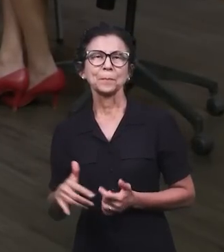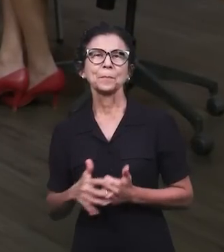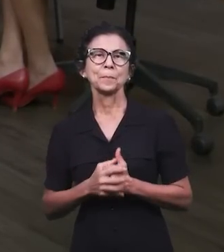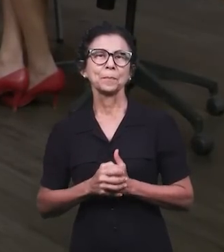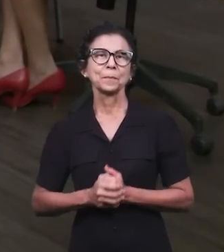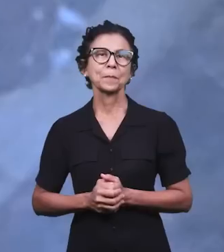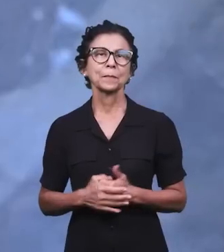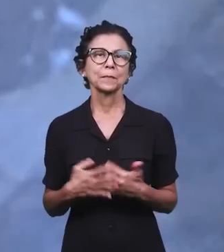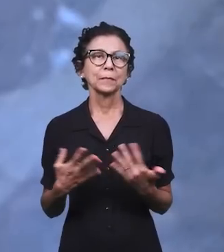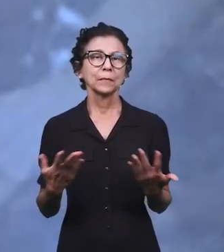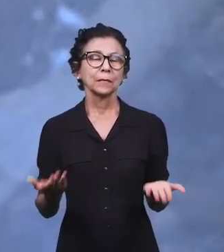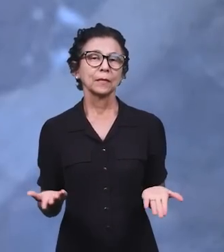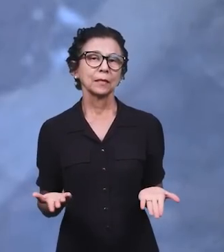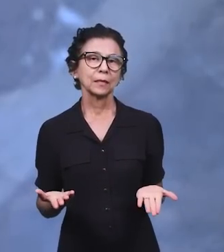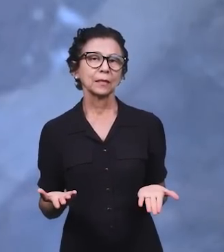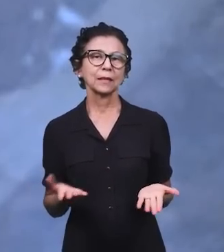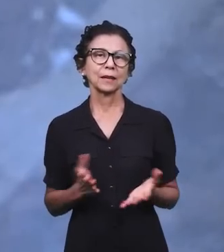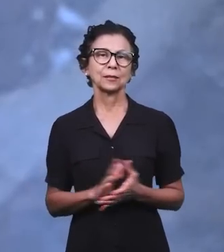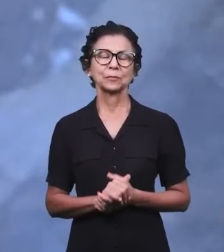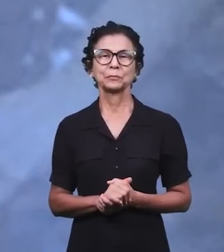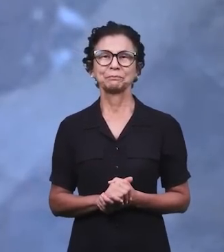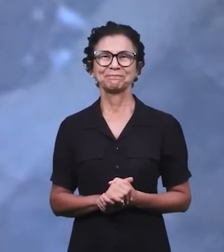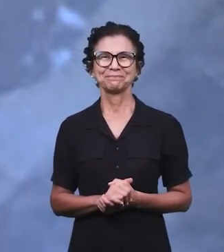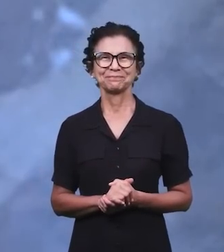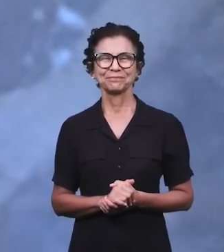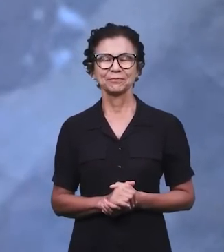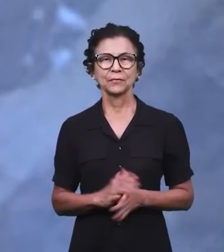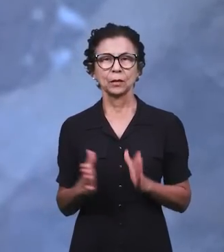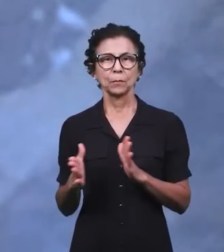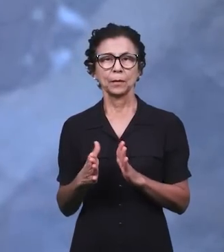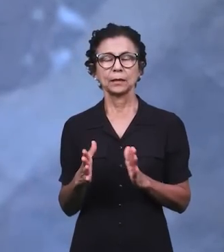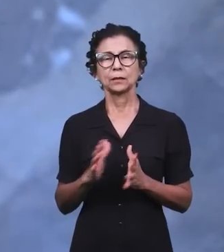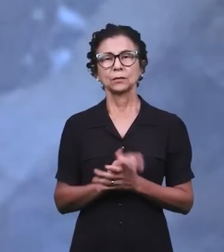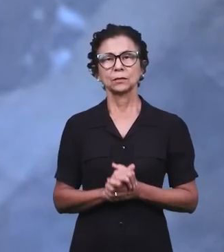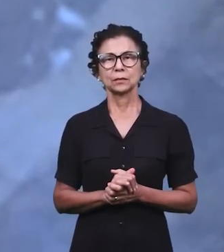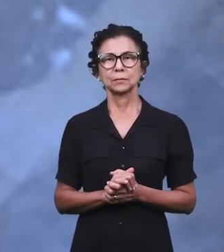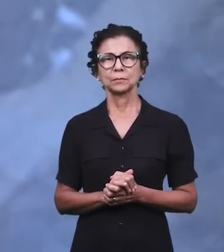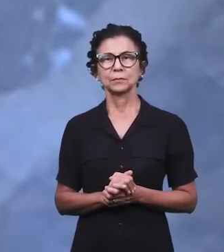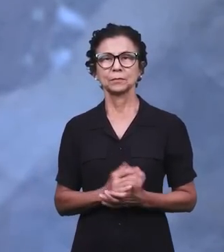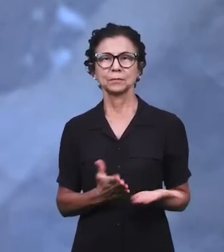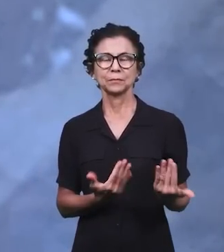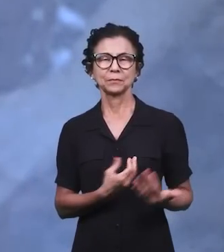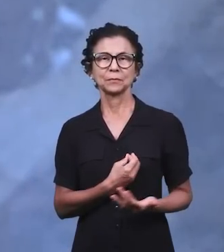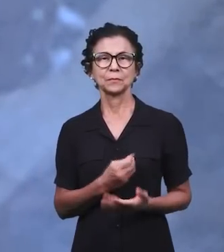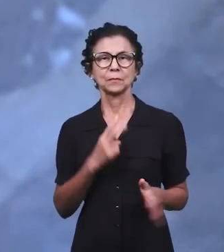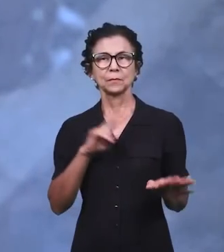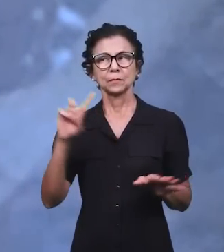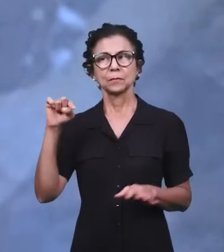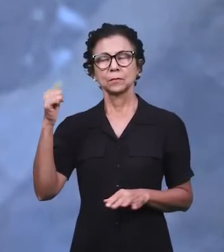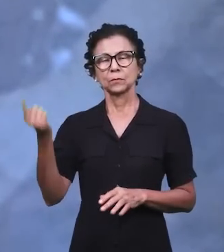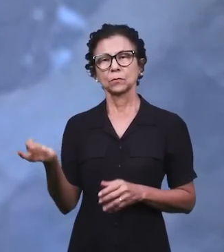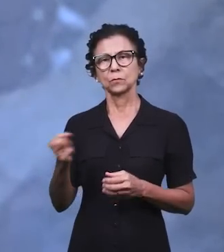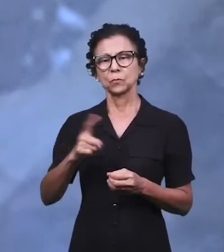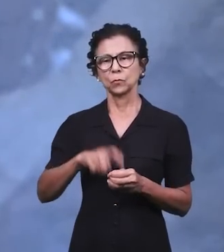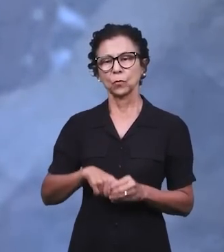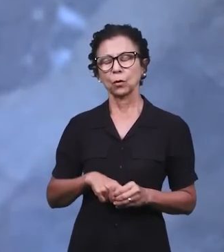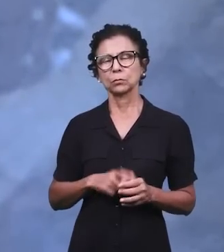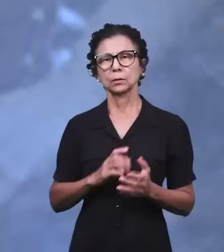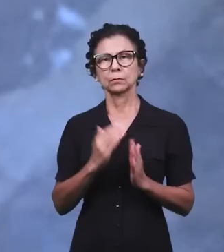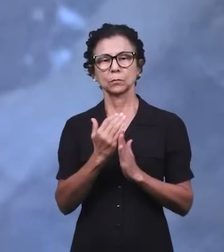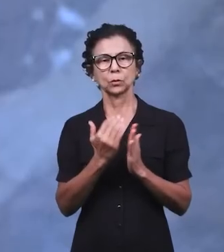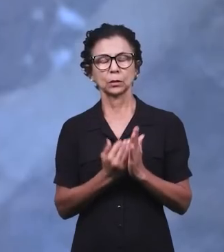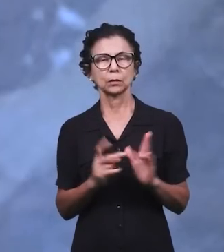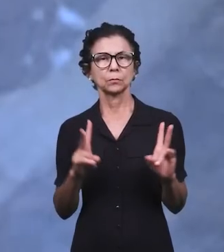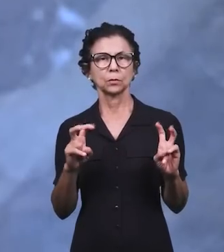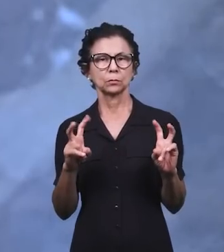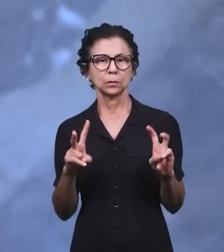Amém. Gente, a gente chega então ao final de mais uma edição do programa Os Dias da Minha Mocidade. Se Deus quiser, na semana que vem a gente volta com mais um programa,